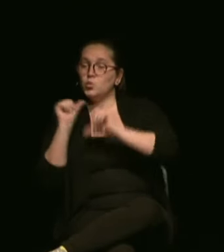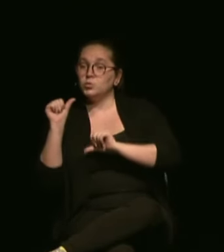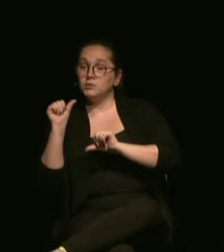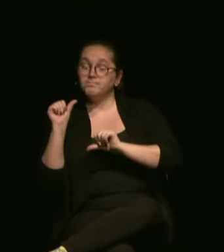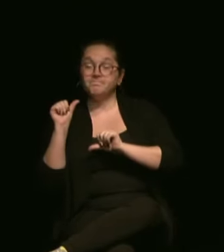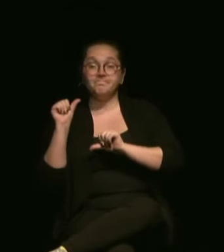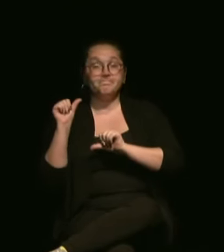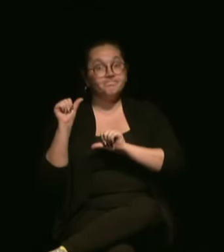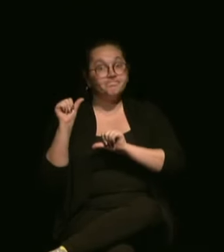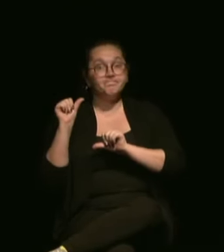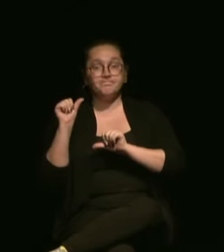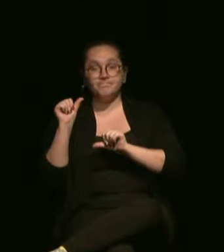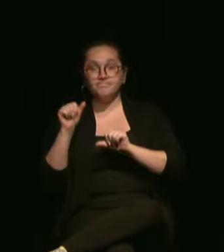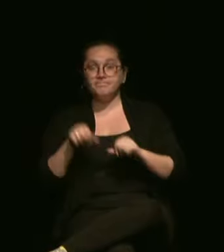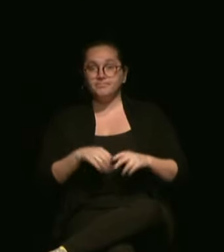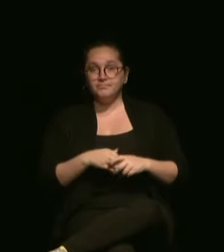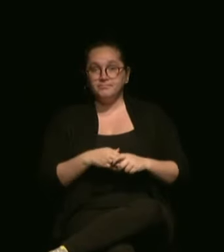coisa?